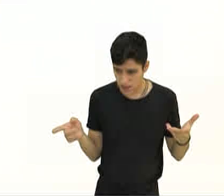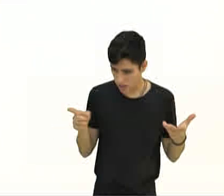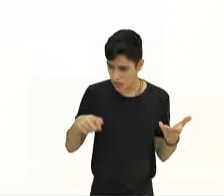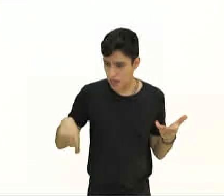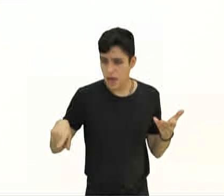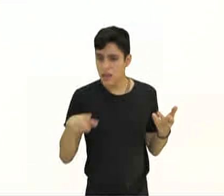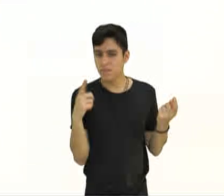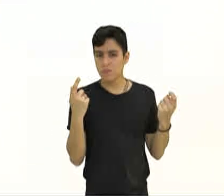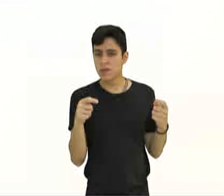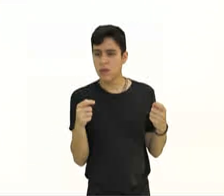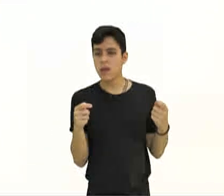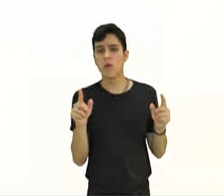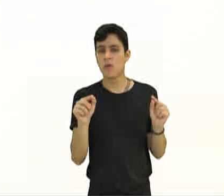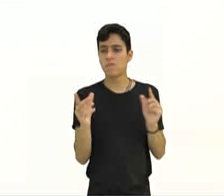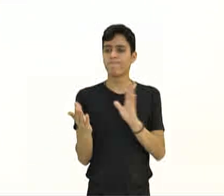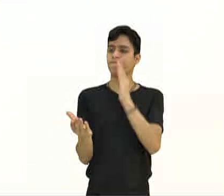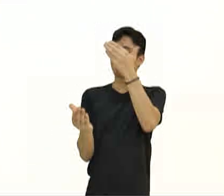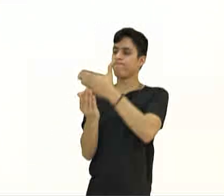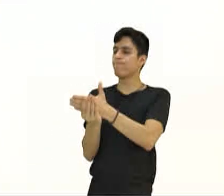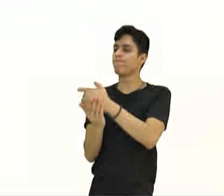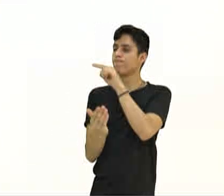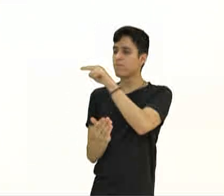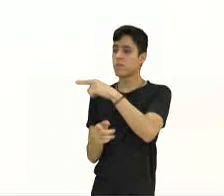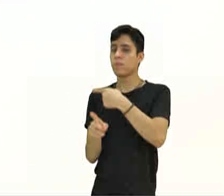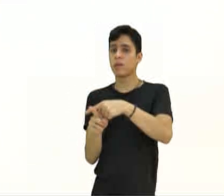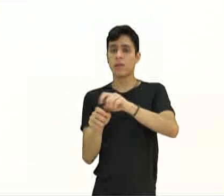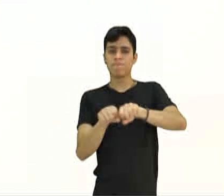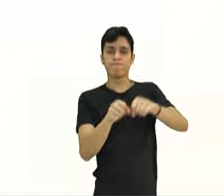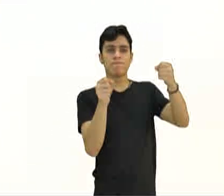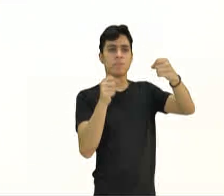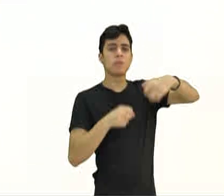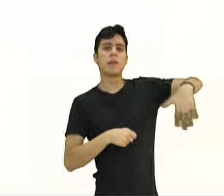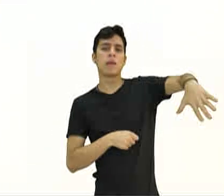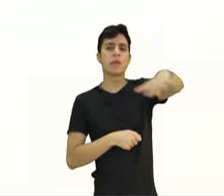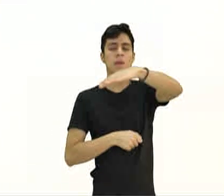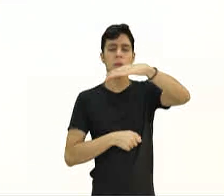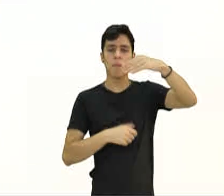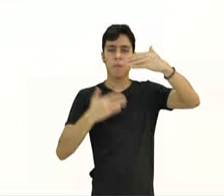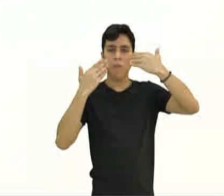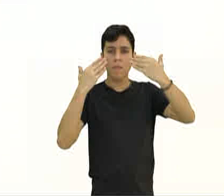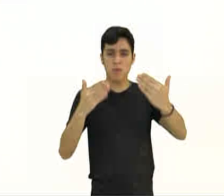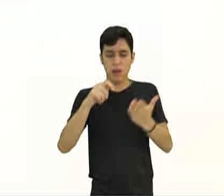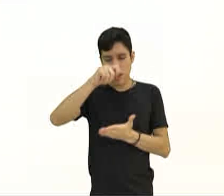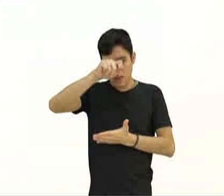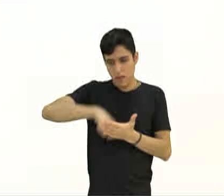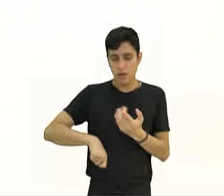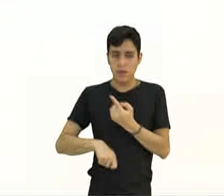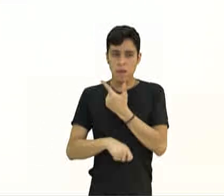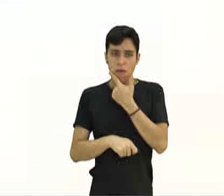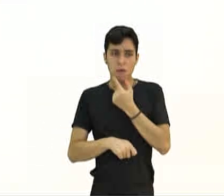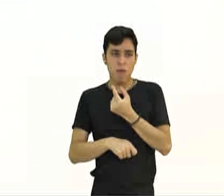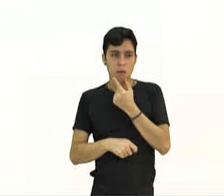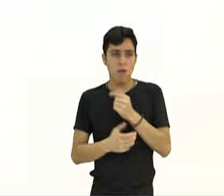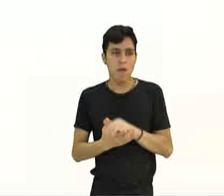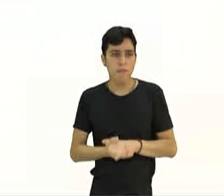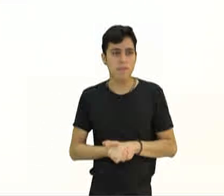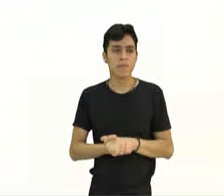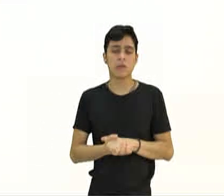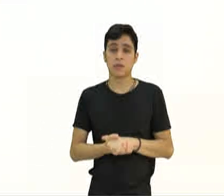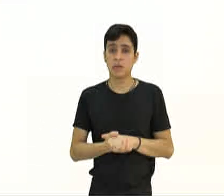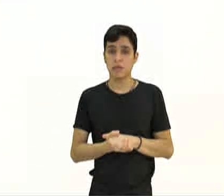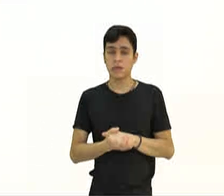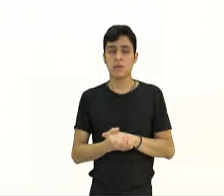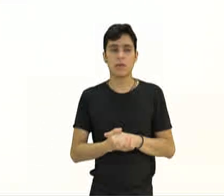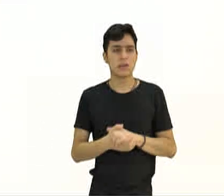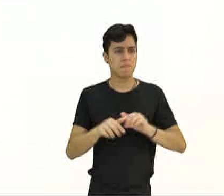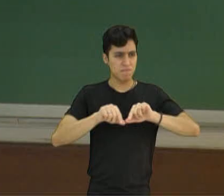na área criminal por danos ao patrimônio público. Assinado por José Alves, dramaturgo. Isso mesmo,